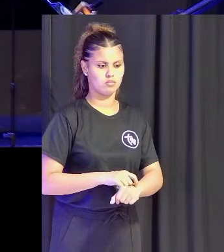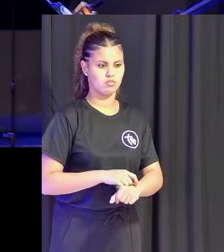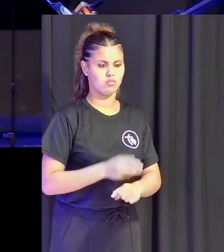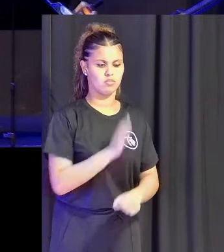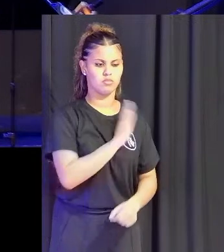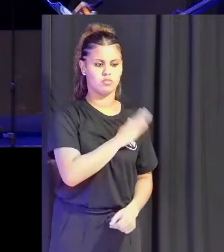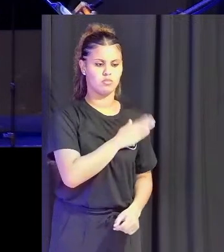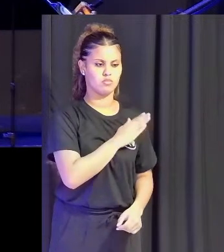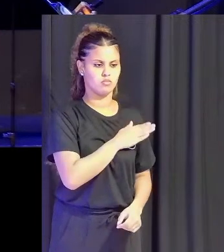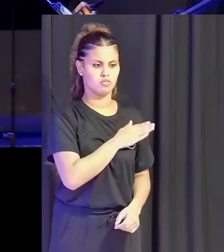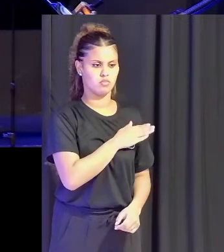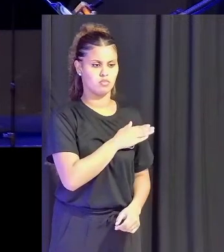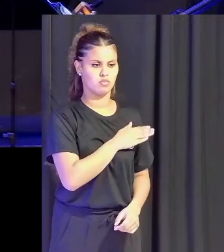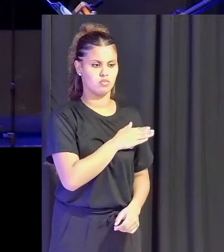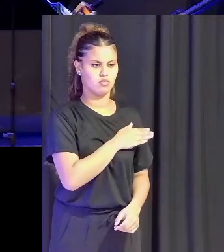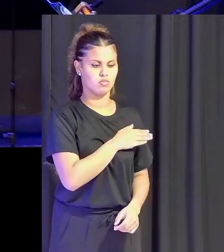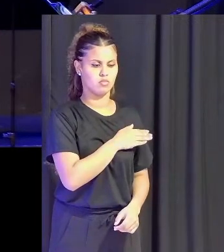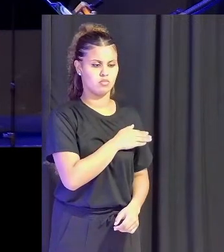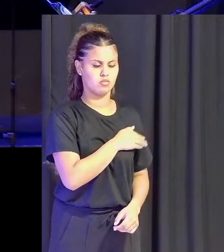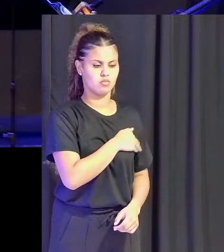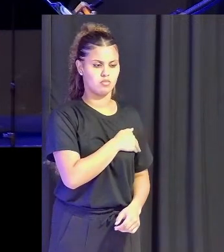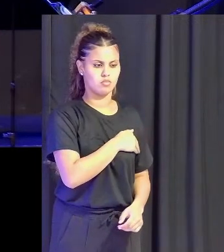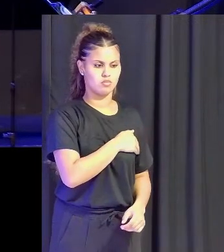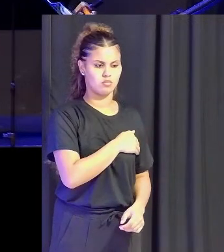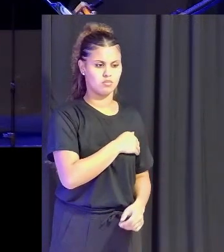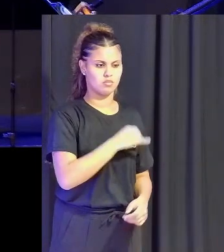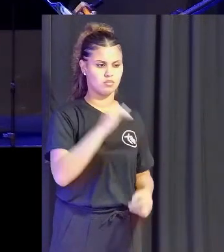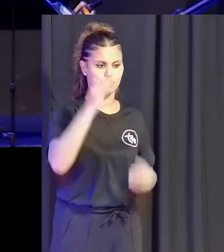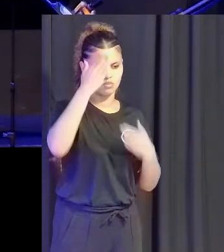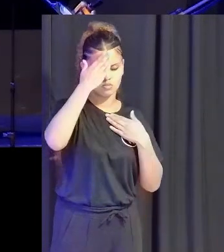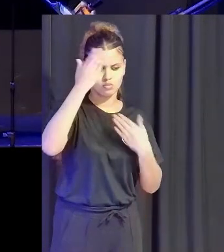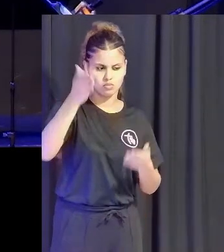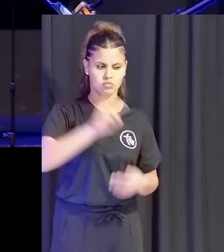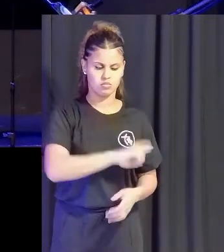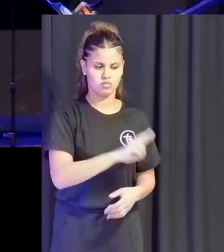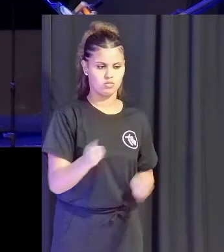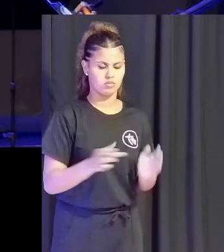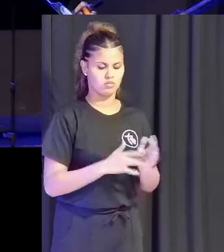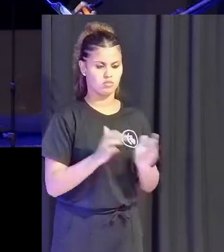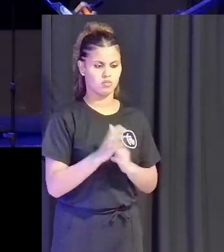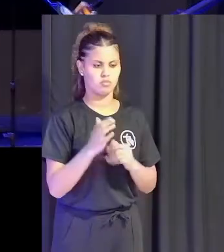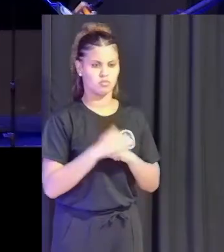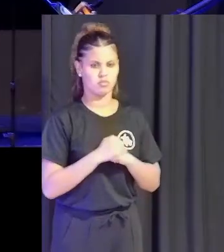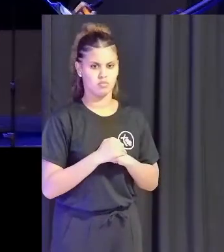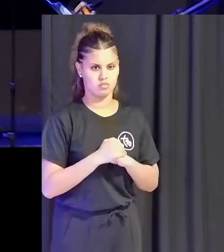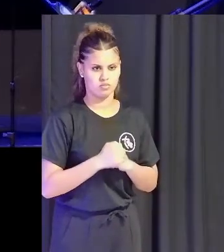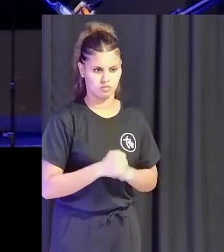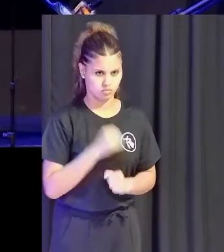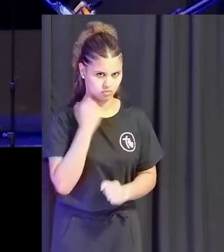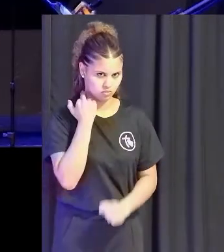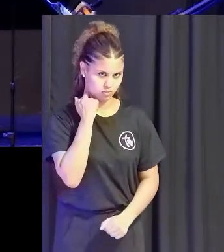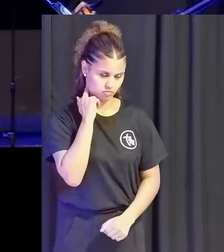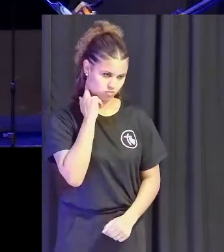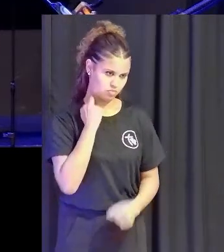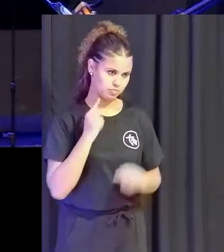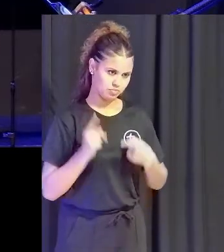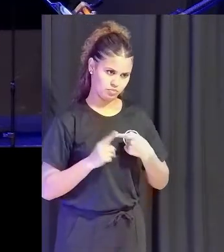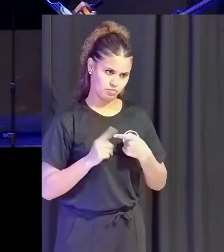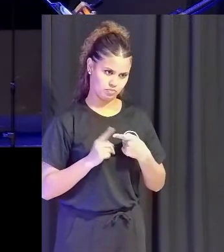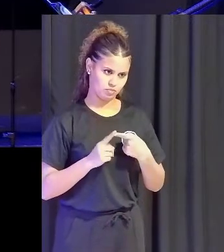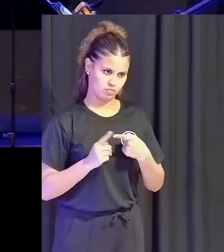nós que estamos aqui presentes, Senhor Pai. Muito obrigado. Em nome de Jesus. Amém. O primeiro ponto de